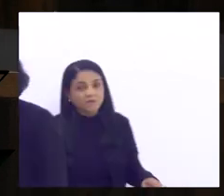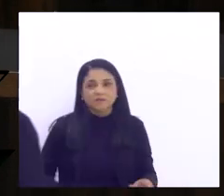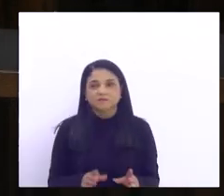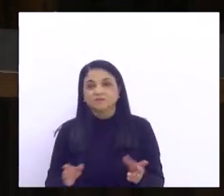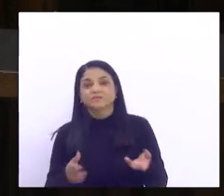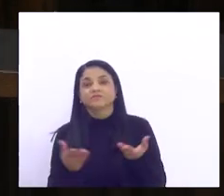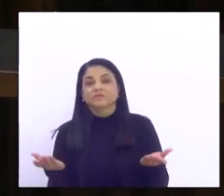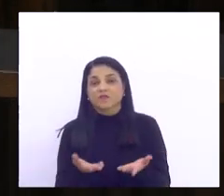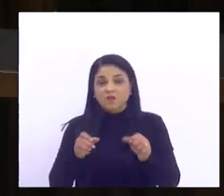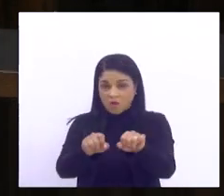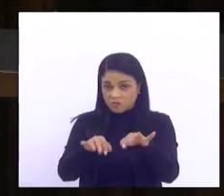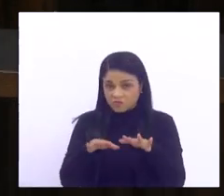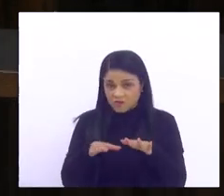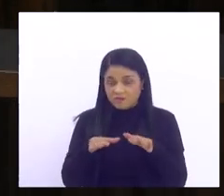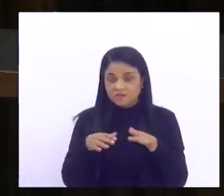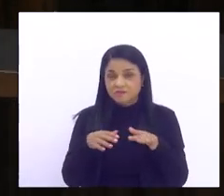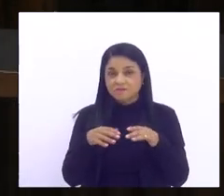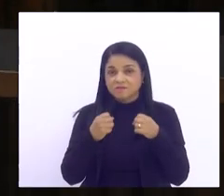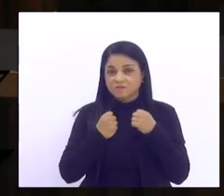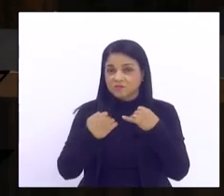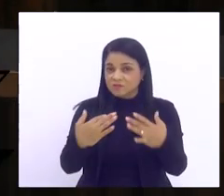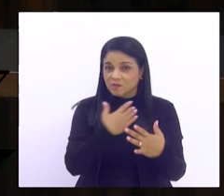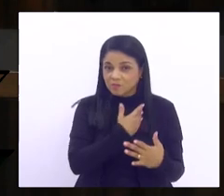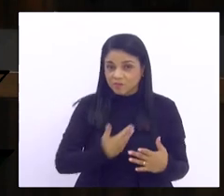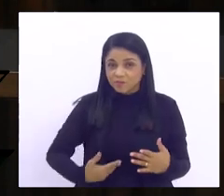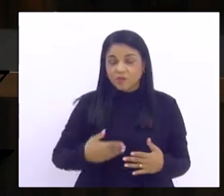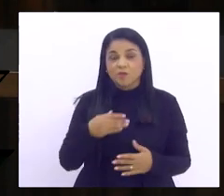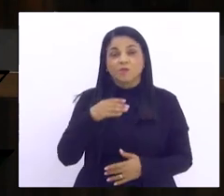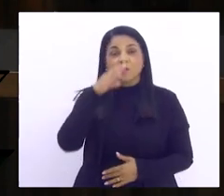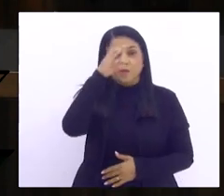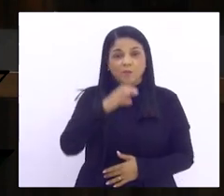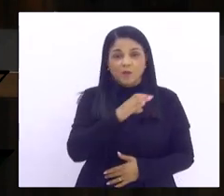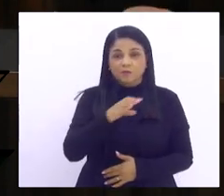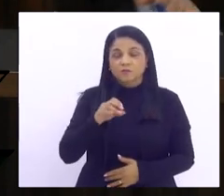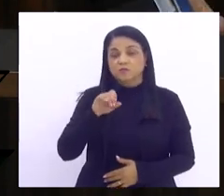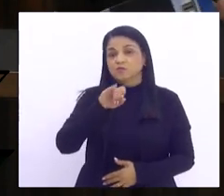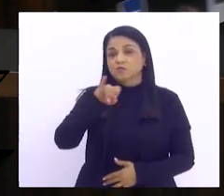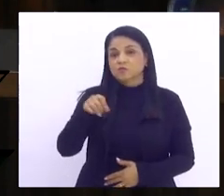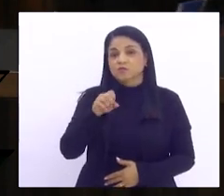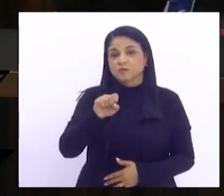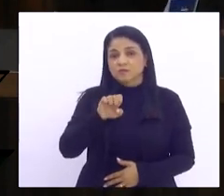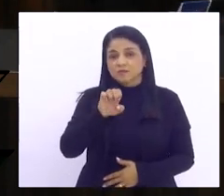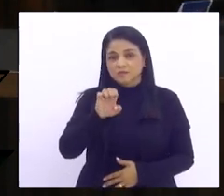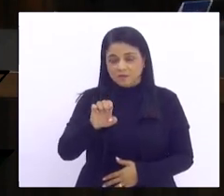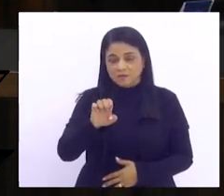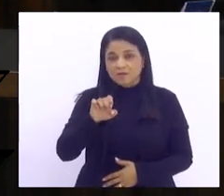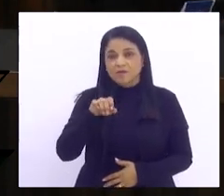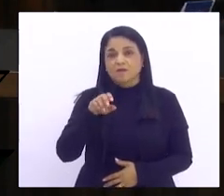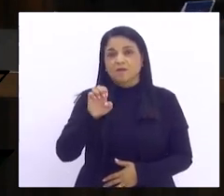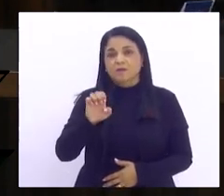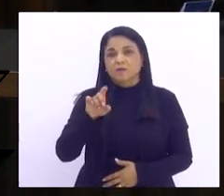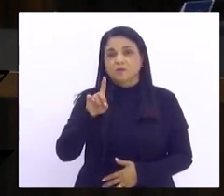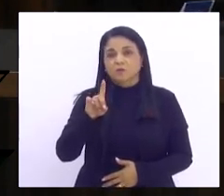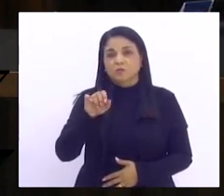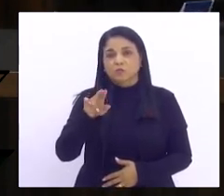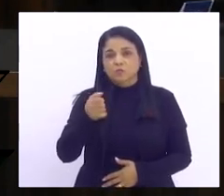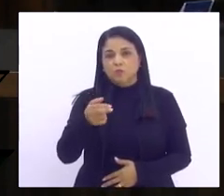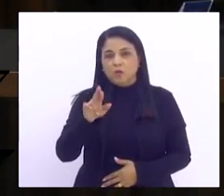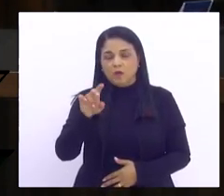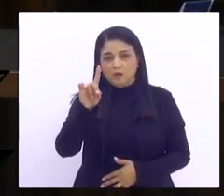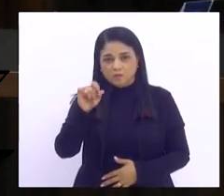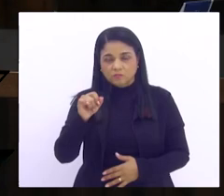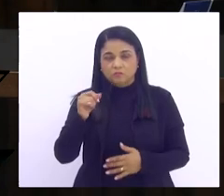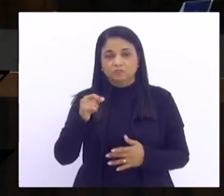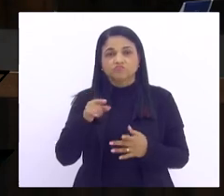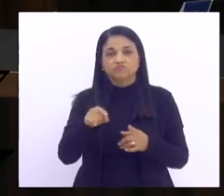audiência pública e o Padre José Eduardo, na sua exposição, ele falou sobre